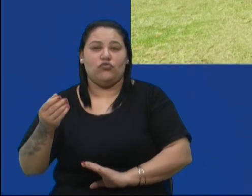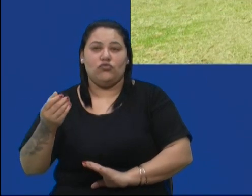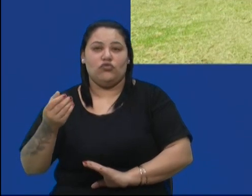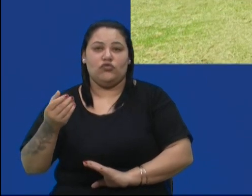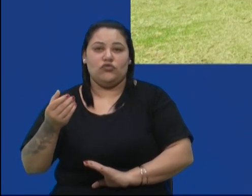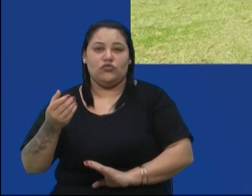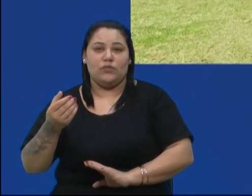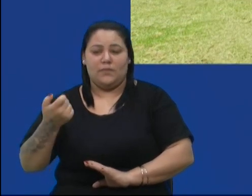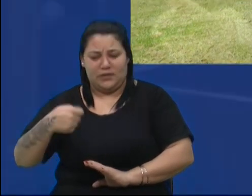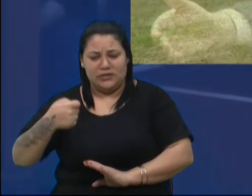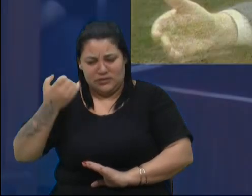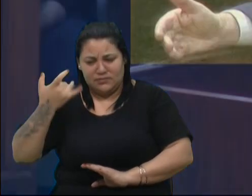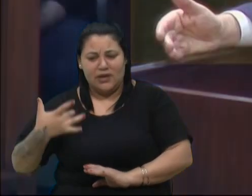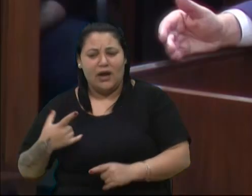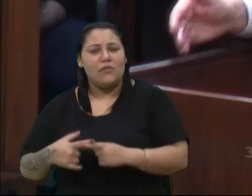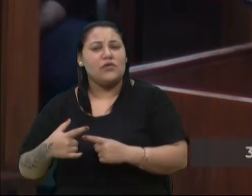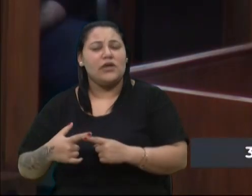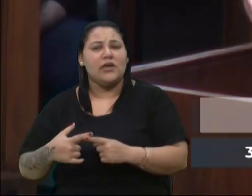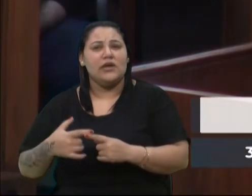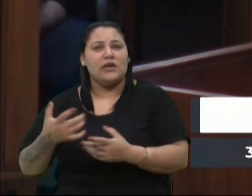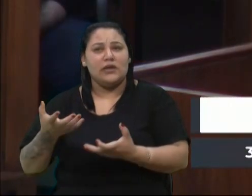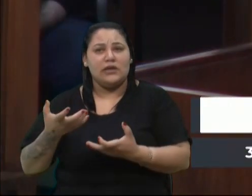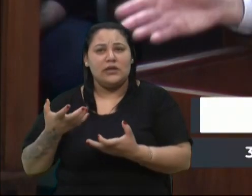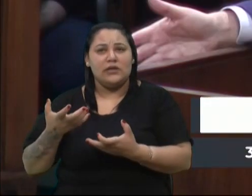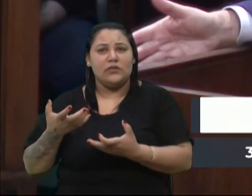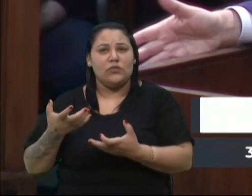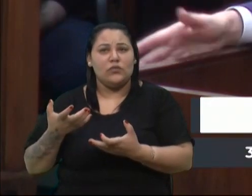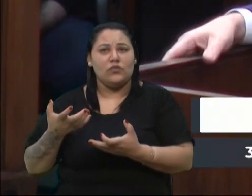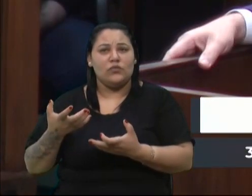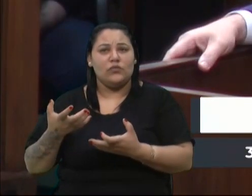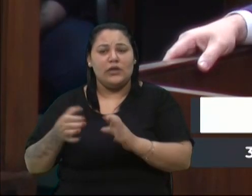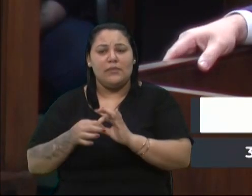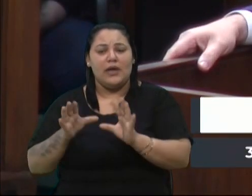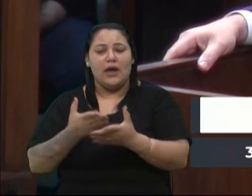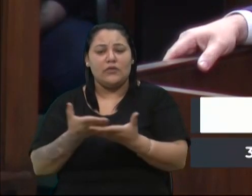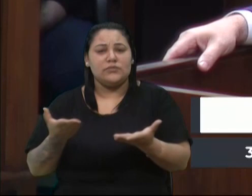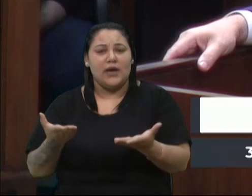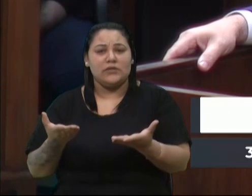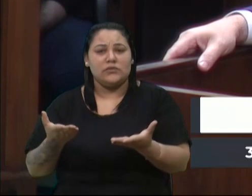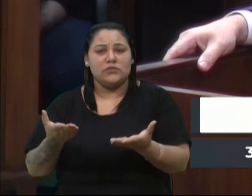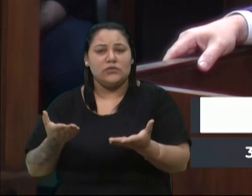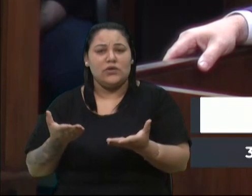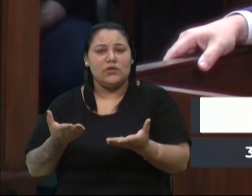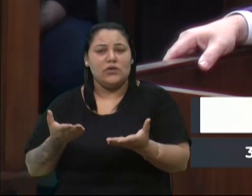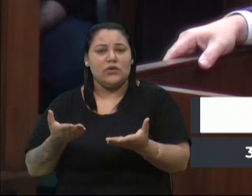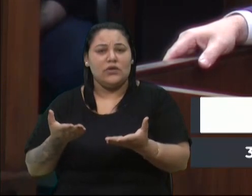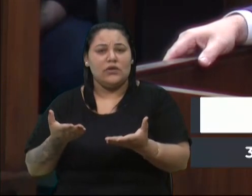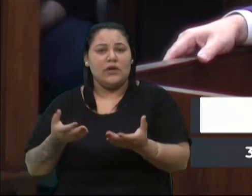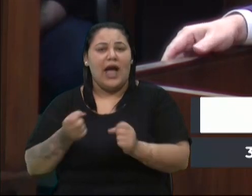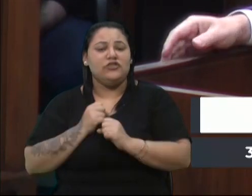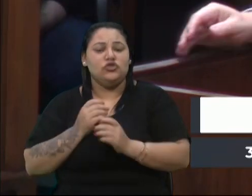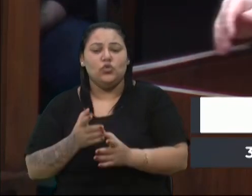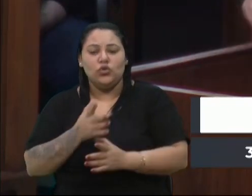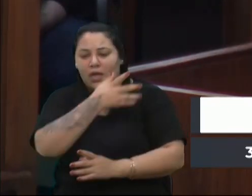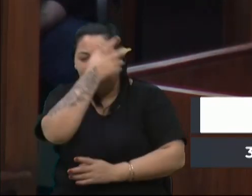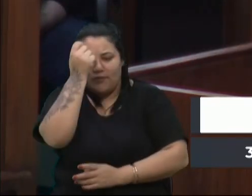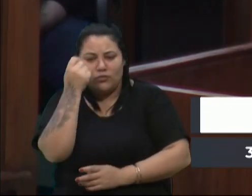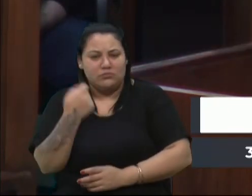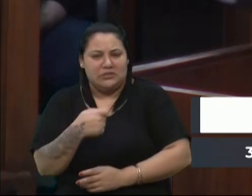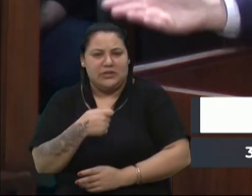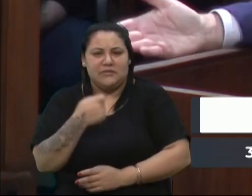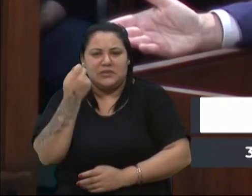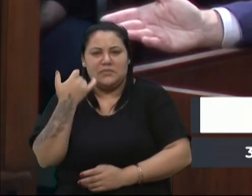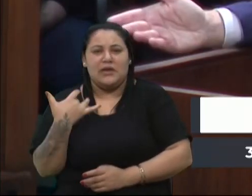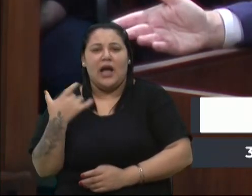uma justificativa plausível para, vamos dizer, as ações da Prefeitura naquele momento. Então, qual era